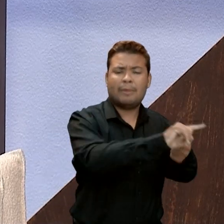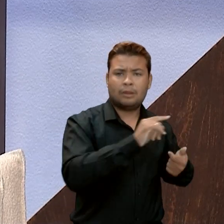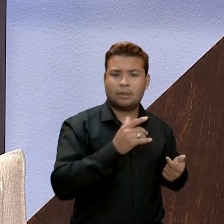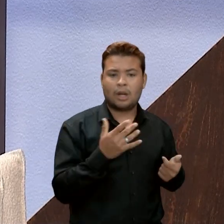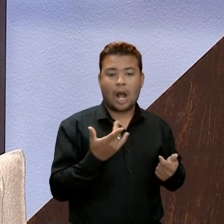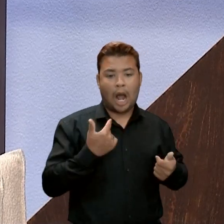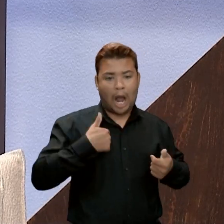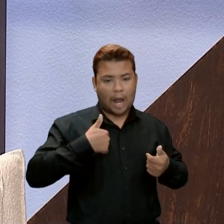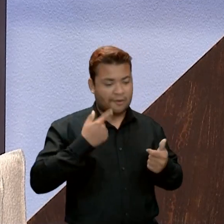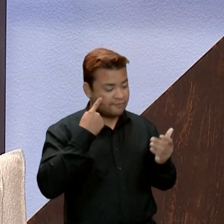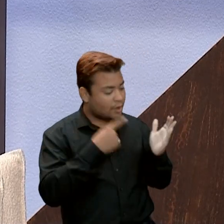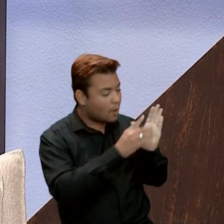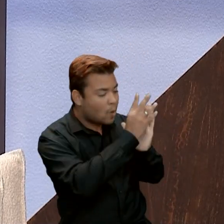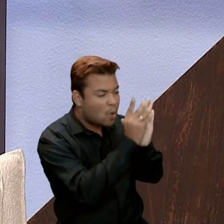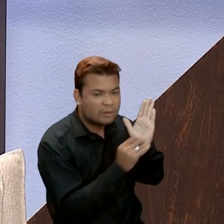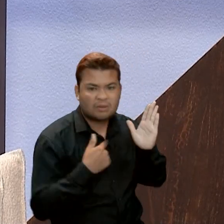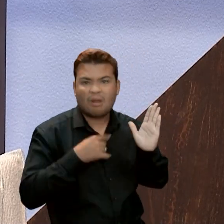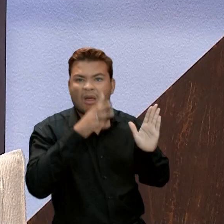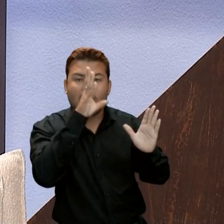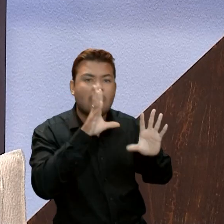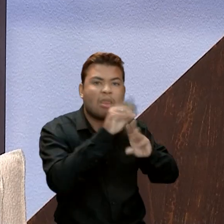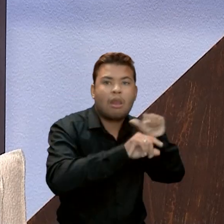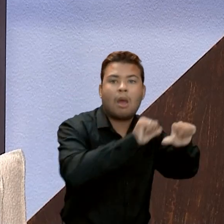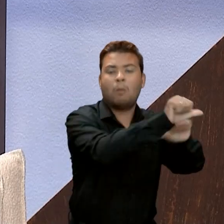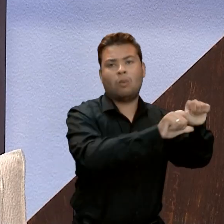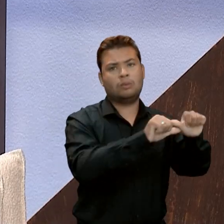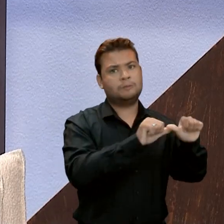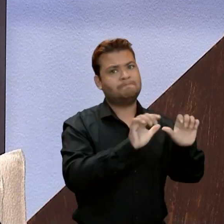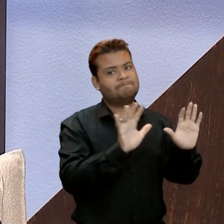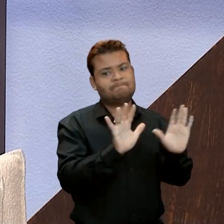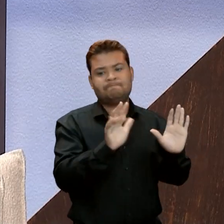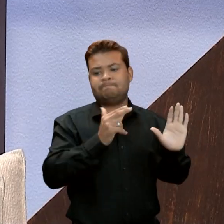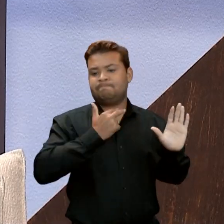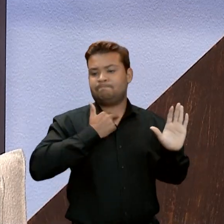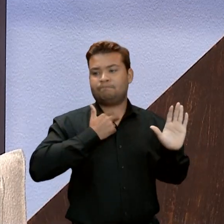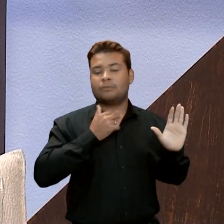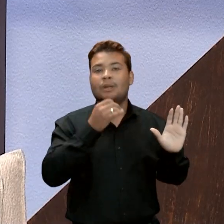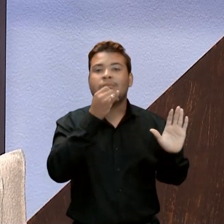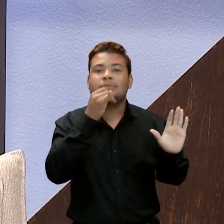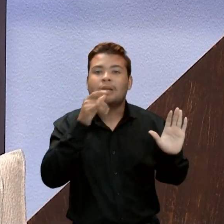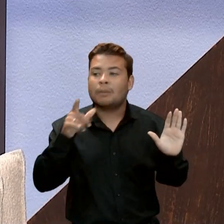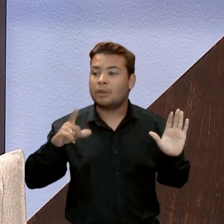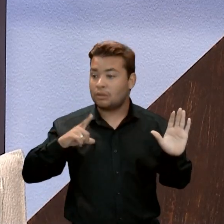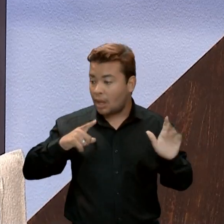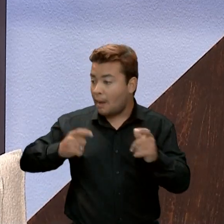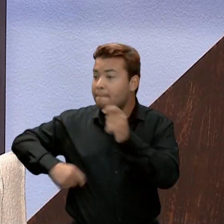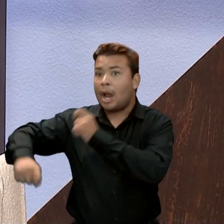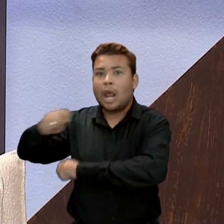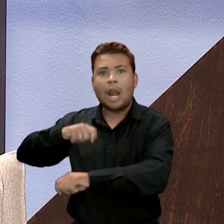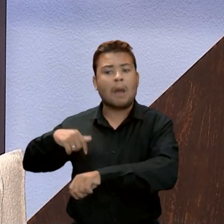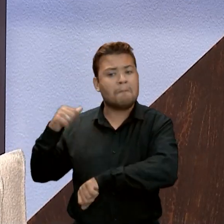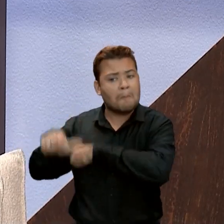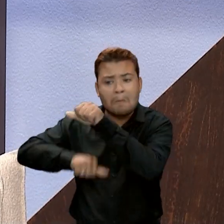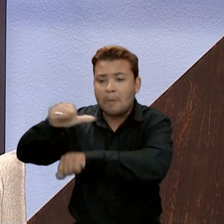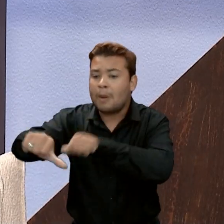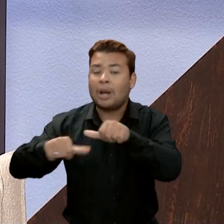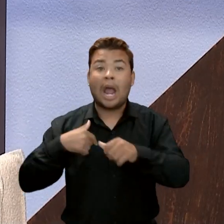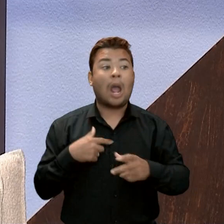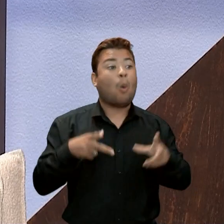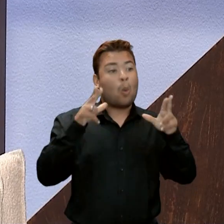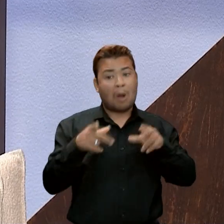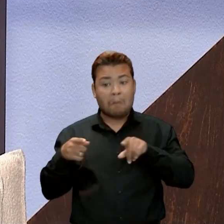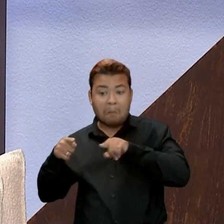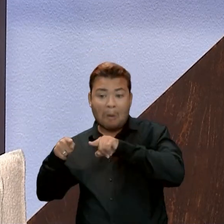alterar o conteúdo desse currículo de formação da graduação na velocidade com que o mercado demanda e com que